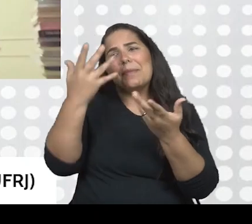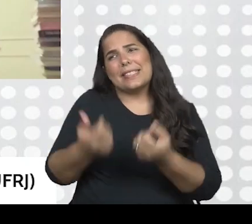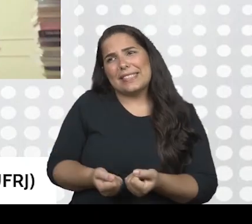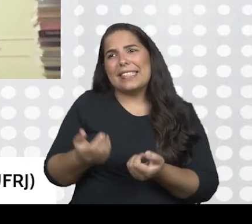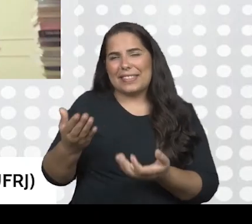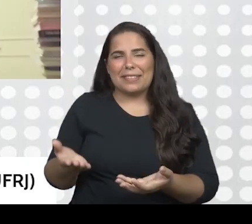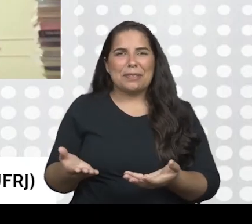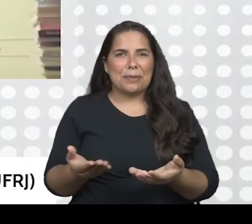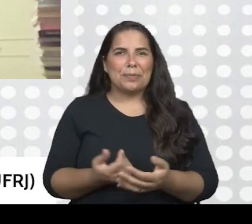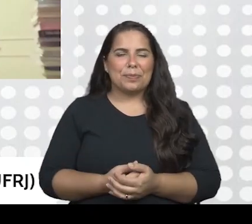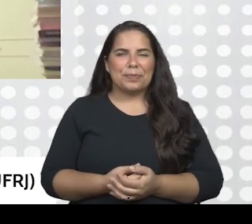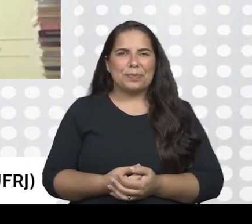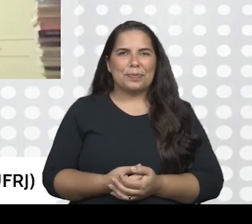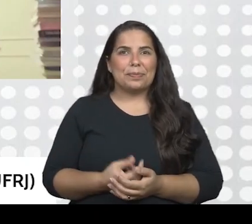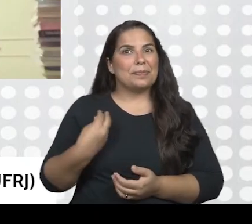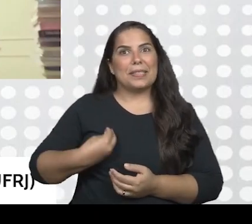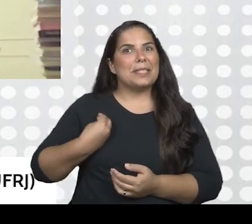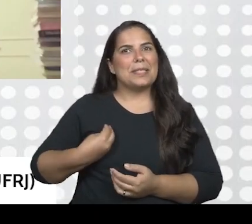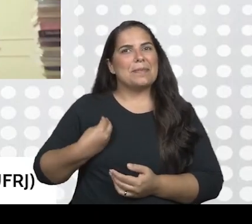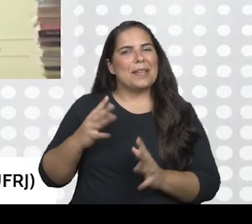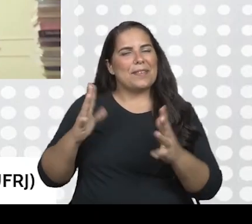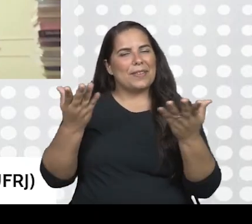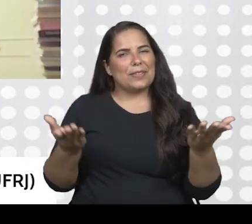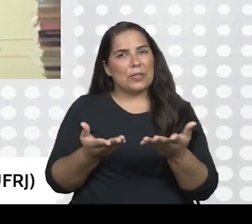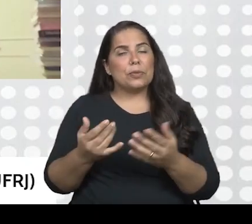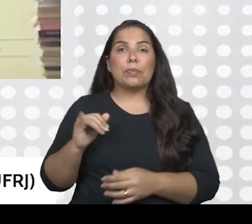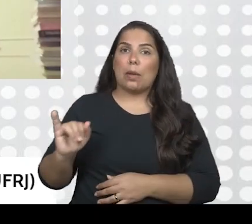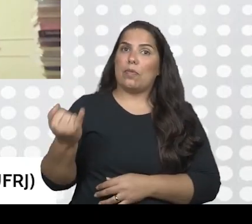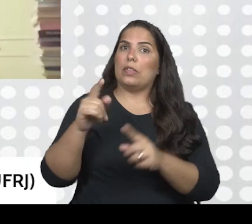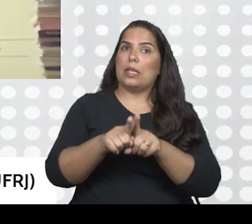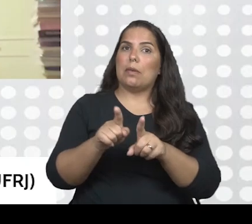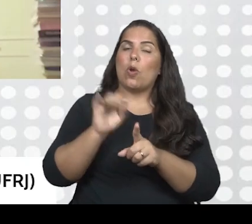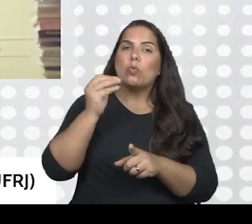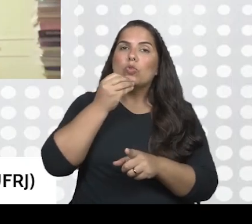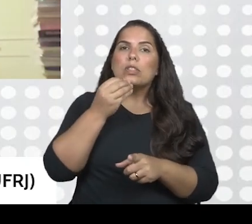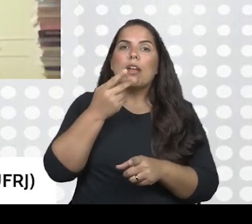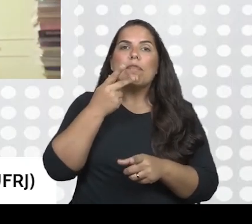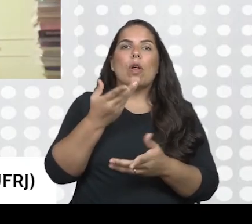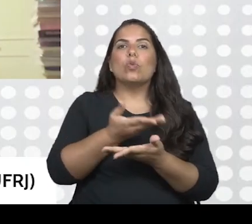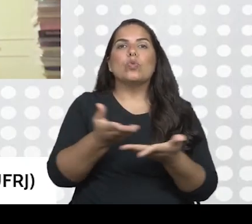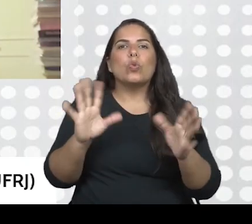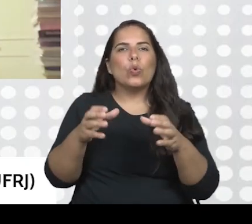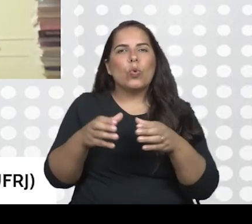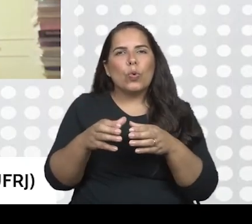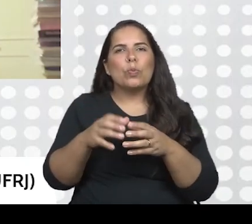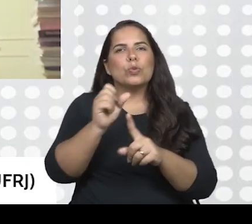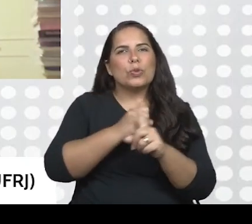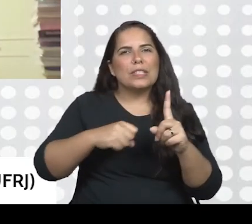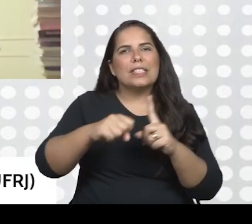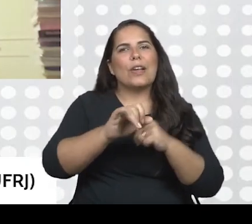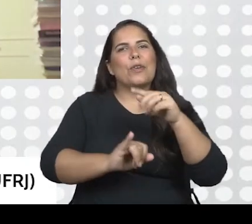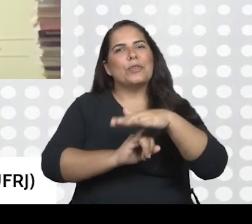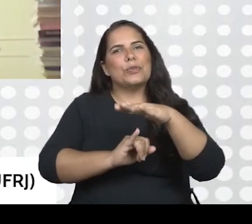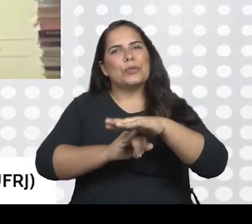aceitar, né, participar desse evento. Aproveito, né, a oportunidade, saúdo aí todo o corpo social do